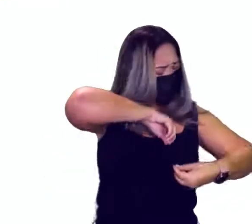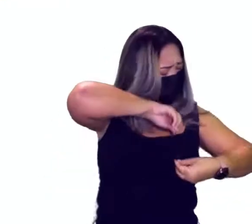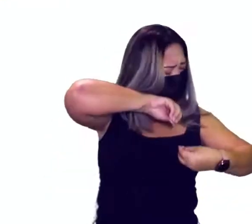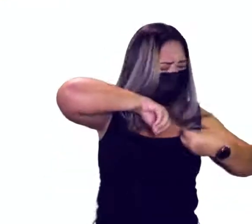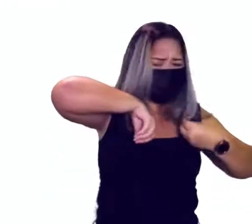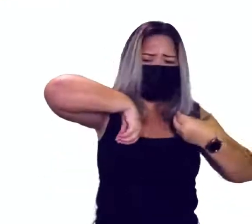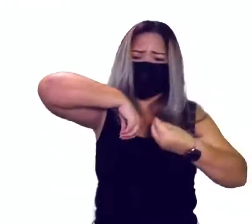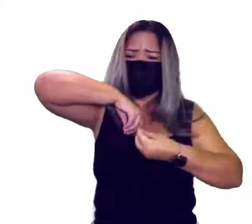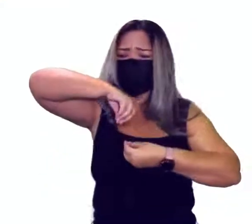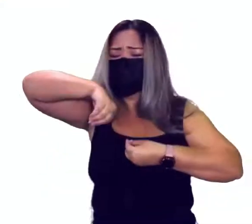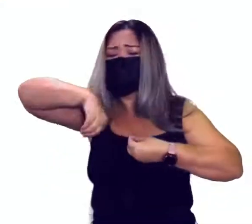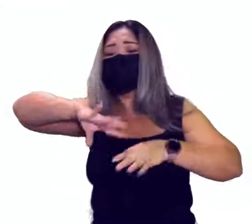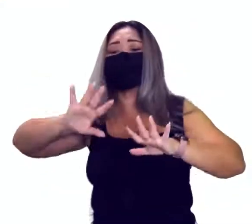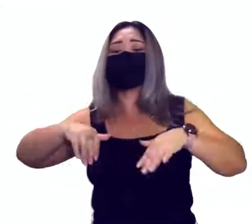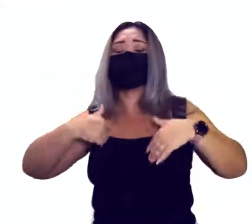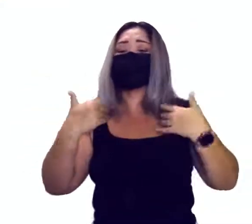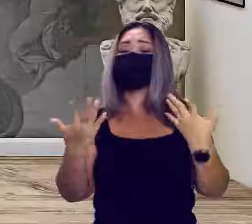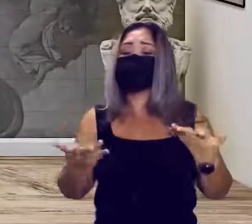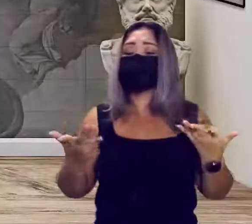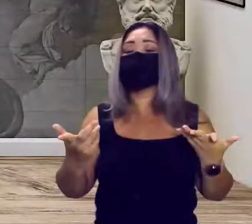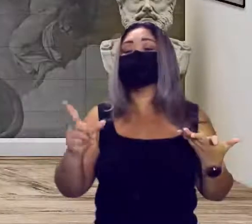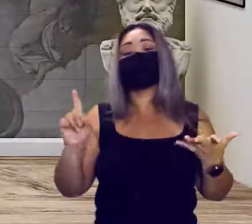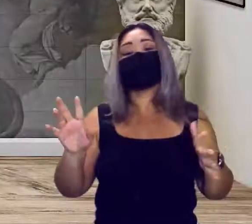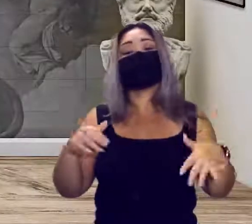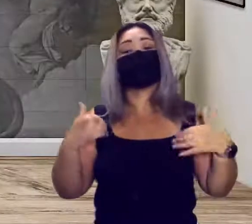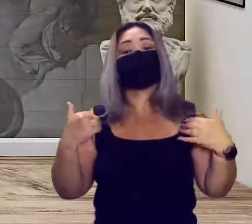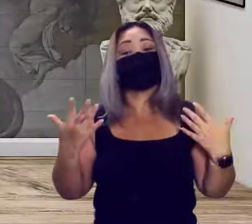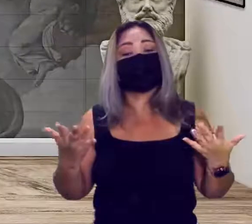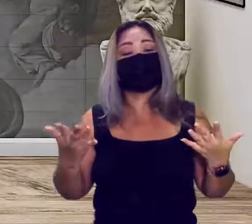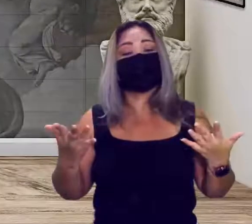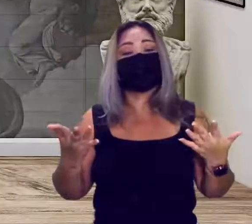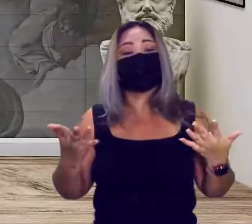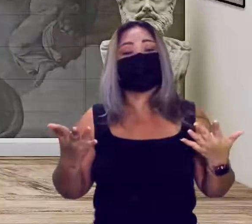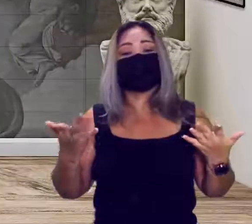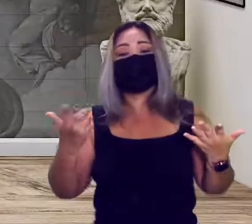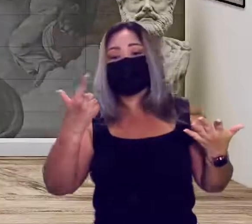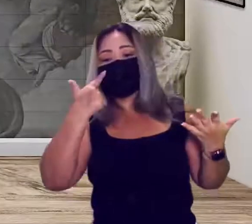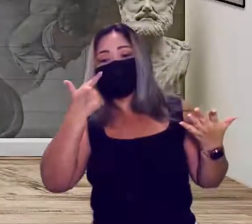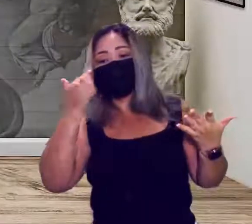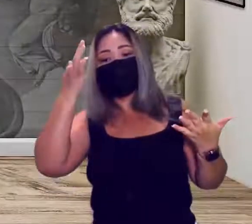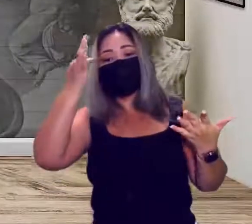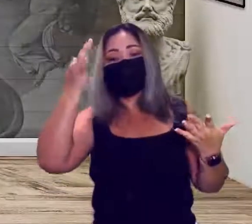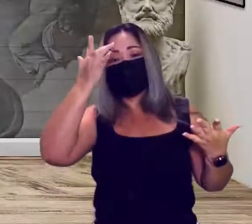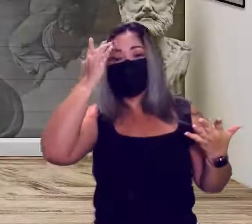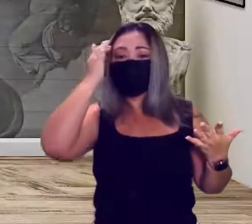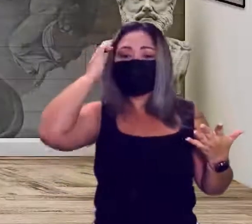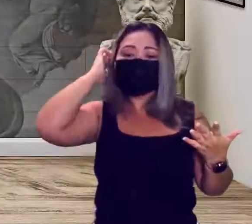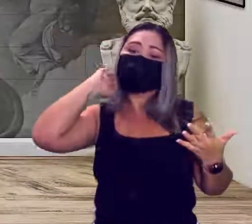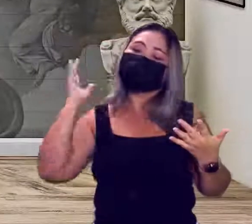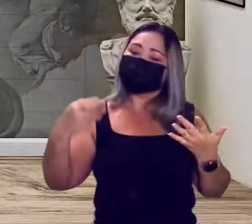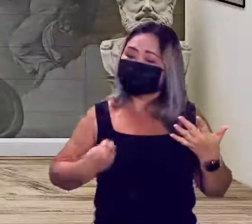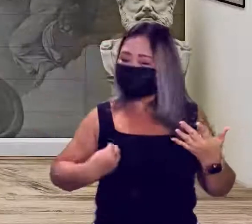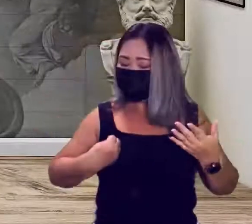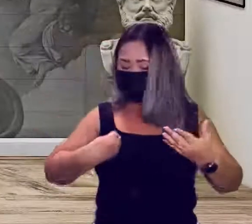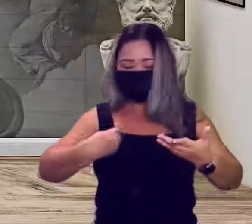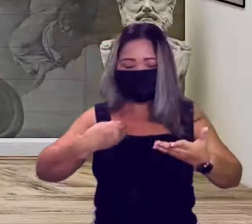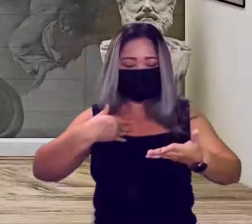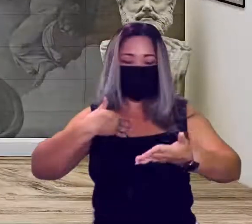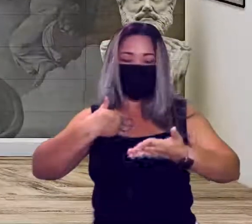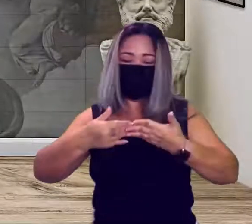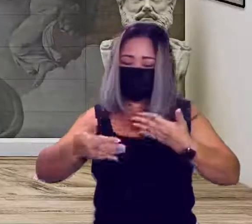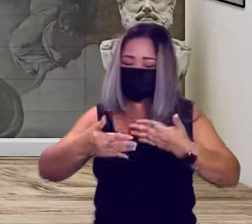só, quando estamos vivendo, veja bem, vamos analisar filosoficamente. Quando estamos vivendo uma vida